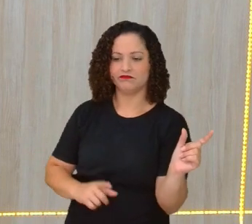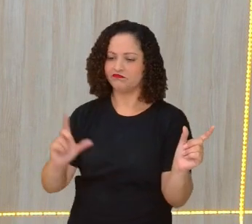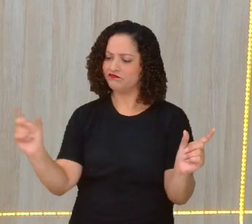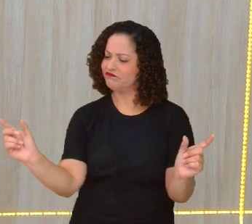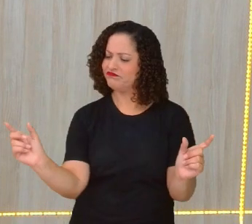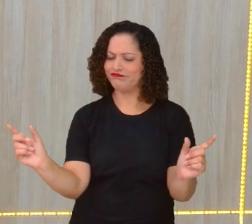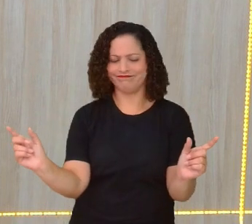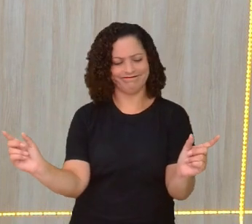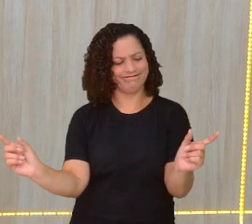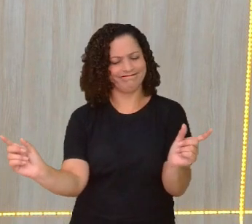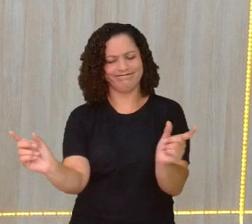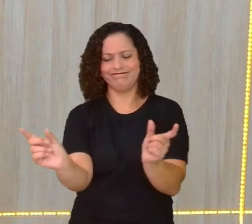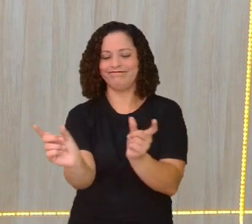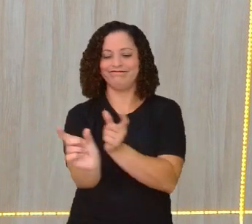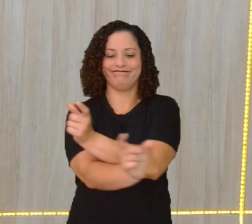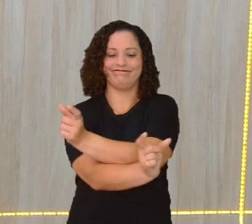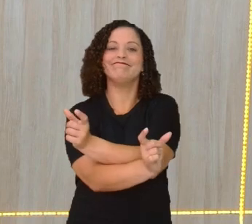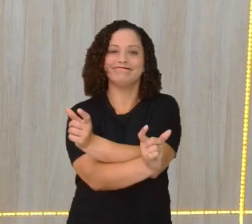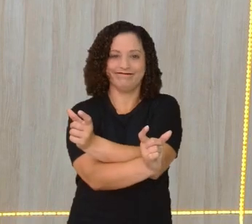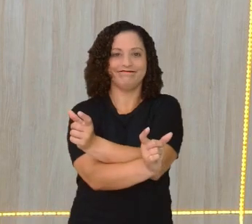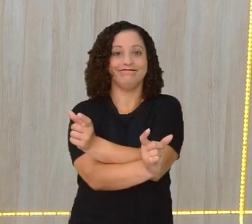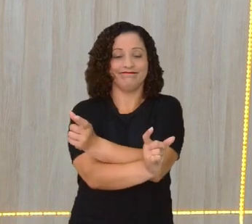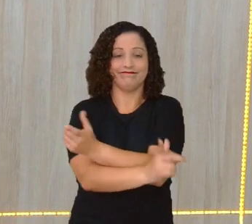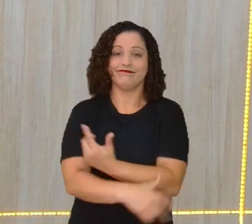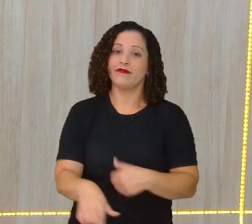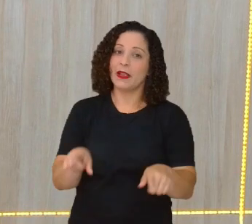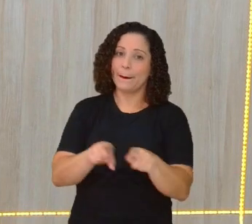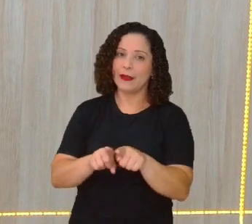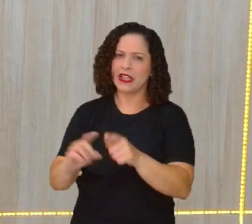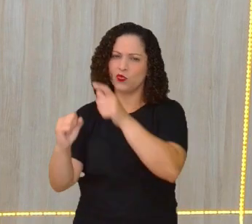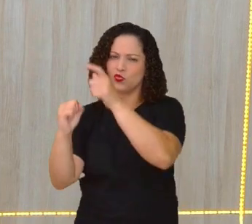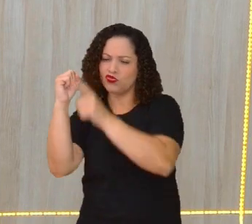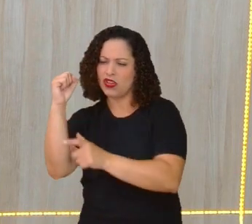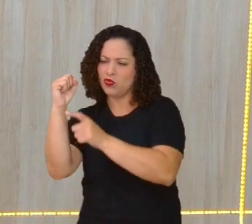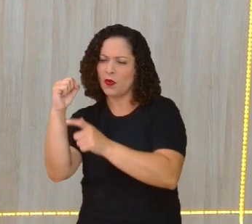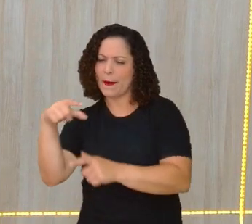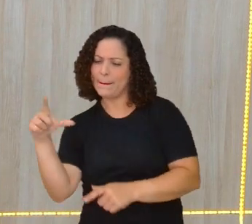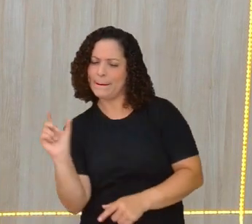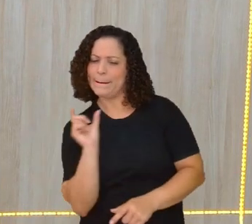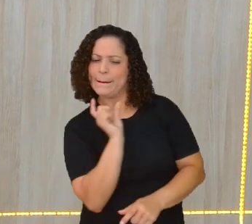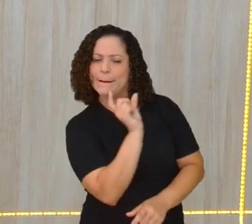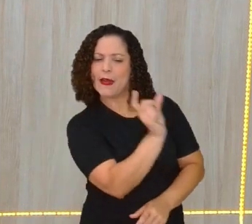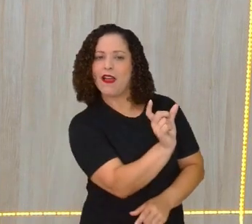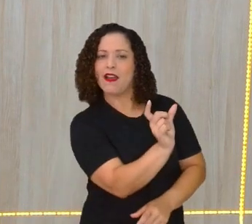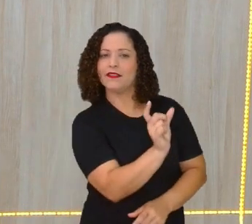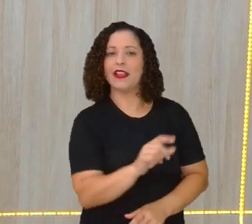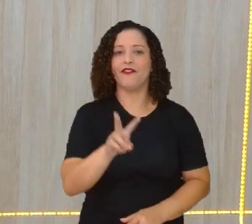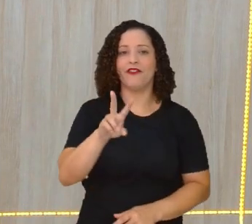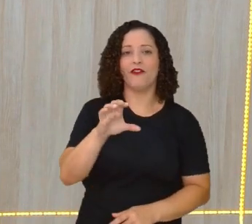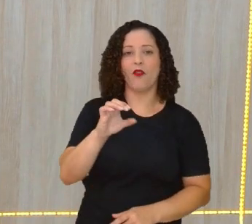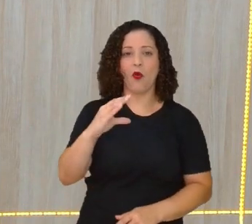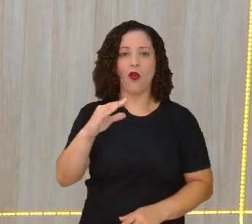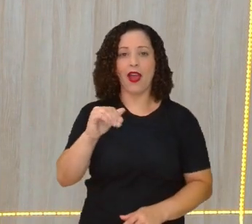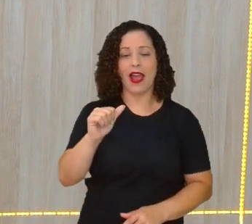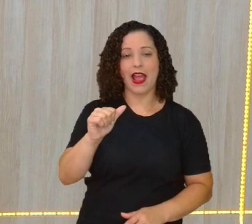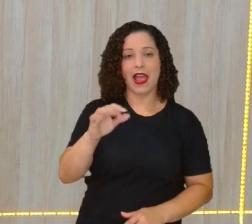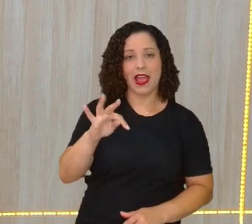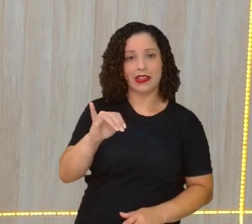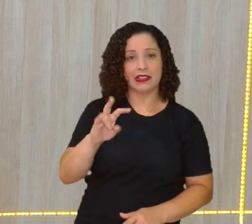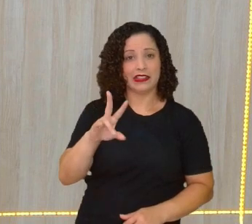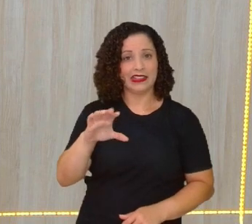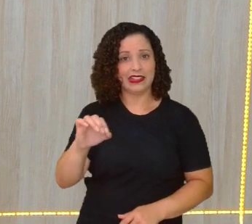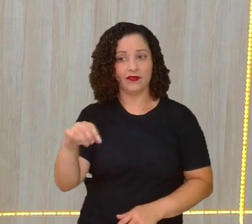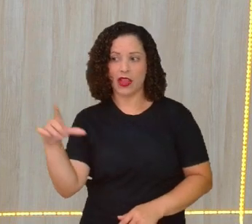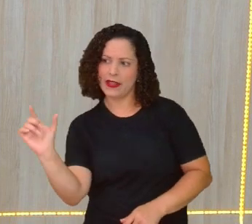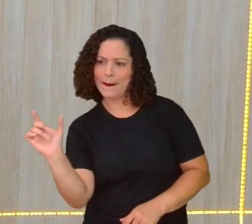trocar, mudar, não é? É o sujeito daqui, não é? E aí o vocativo vai lá para o final, da mesma